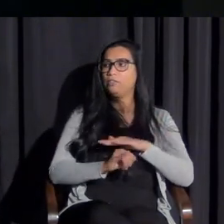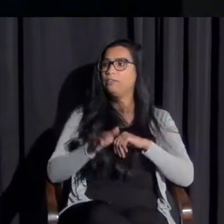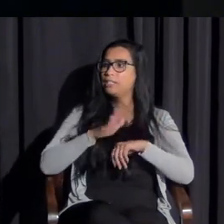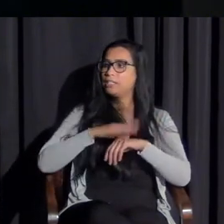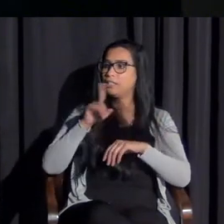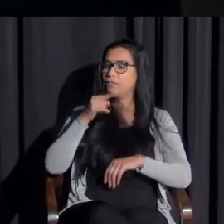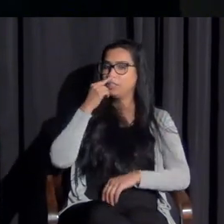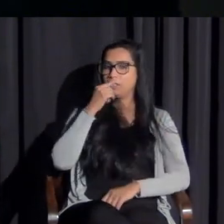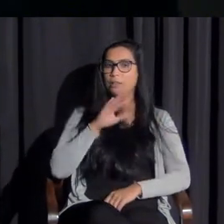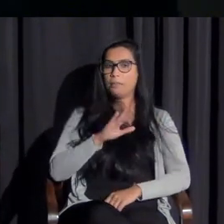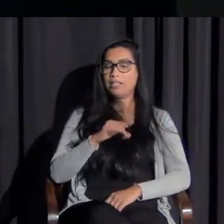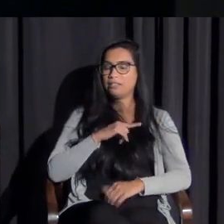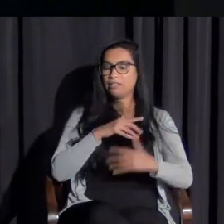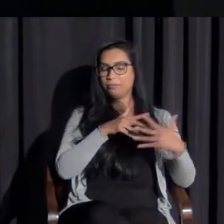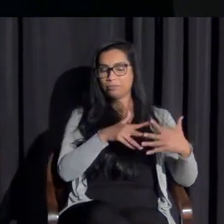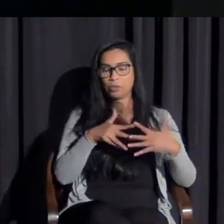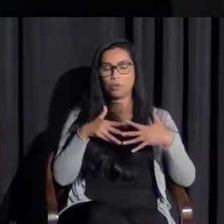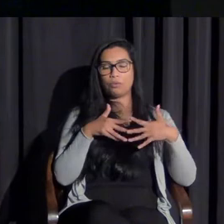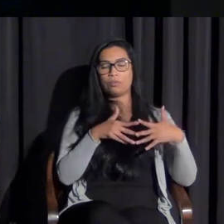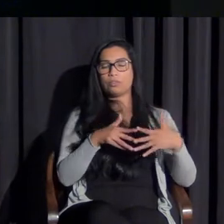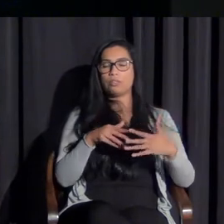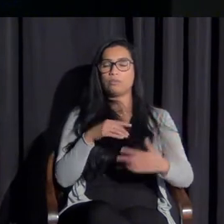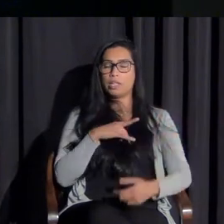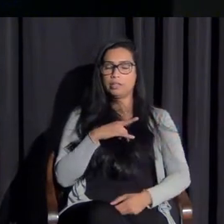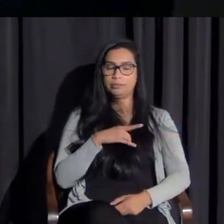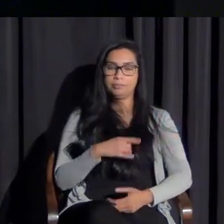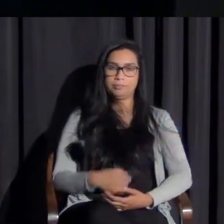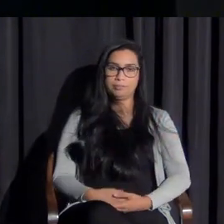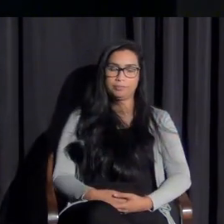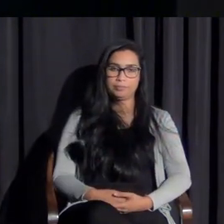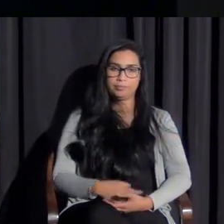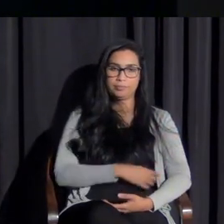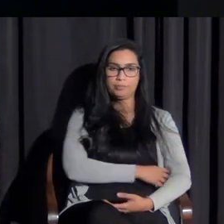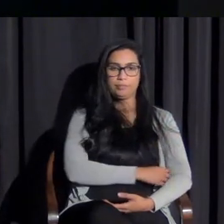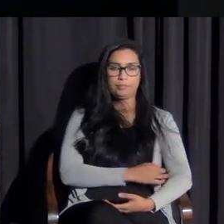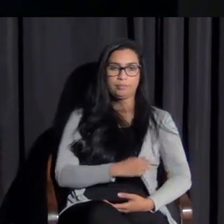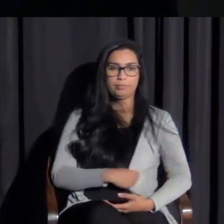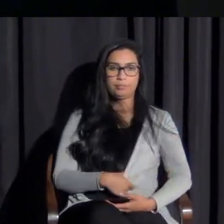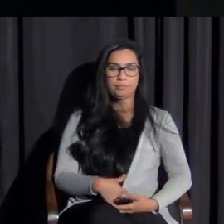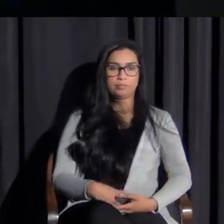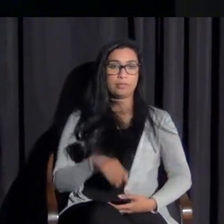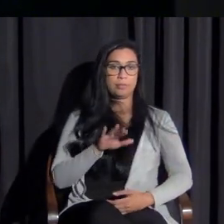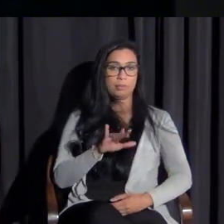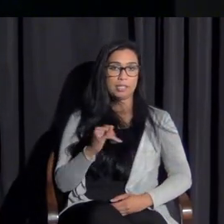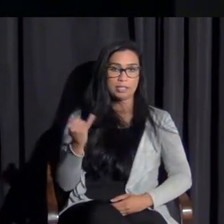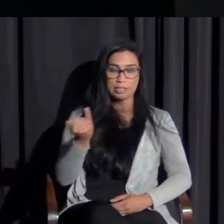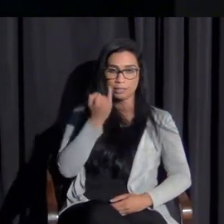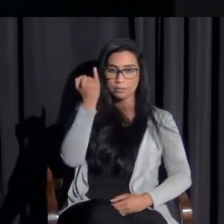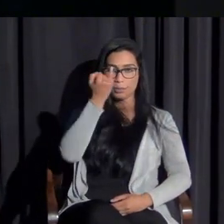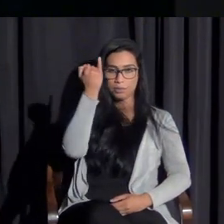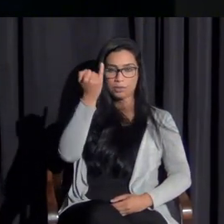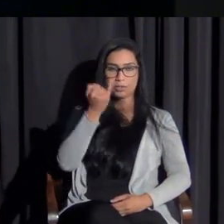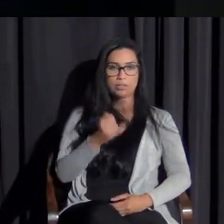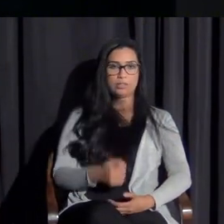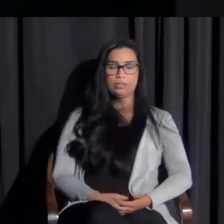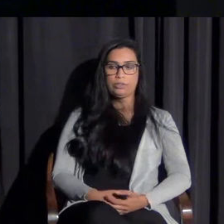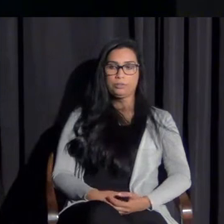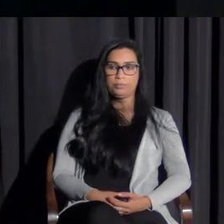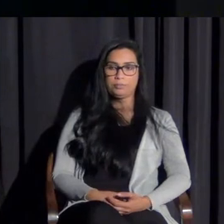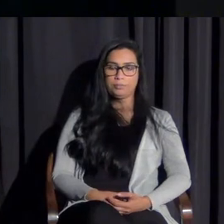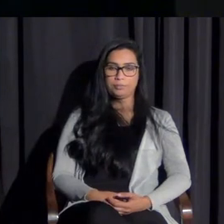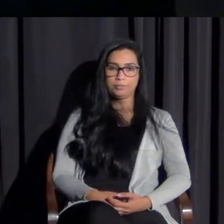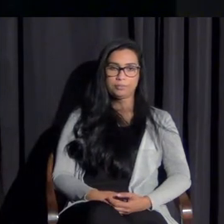série de conflitos também, né? Mas isso é importante, né? É fundamental...